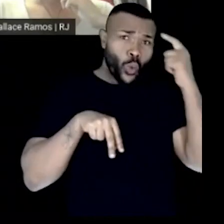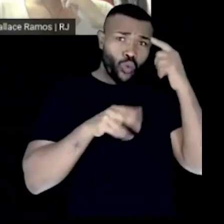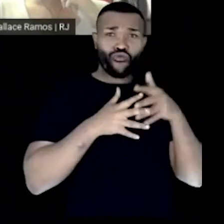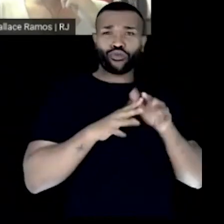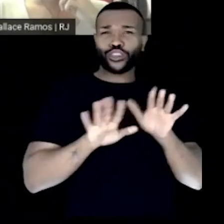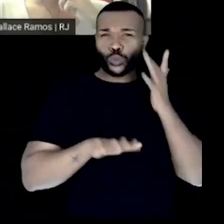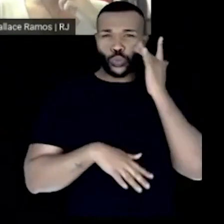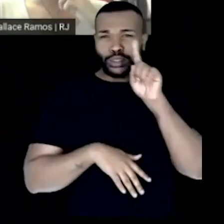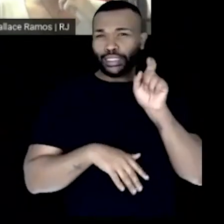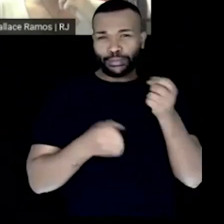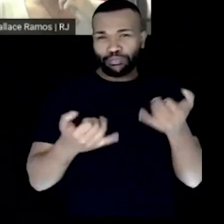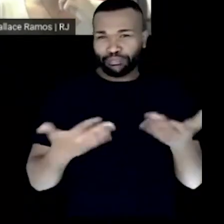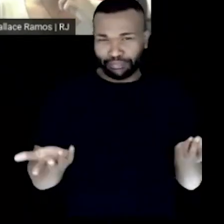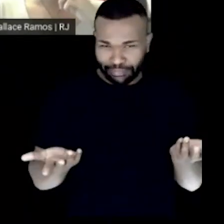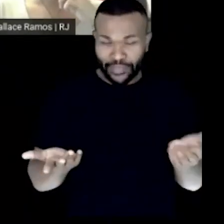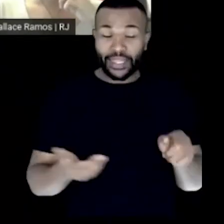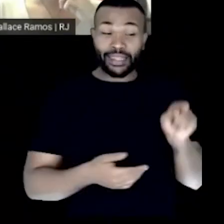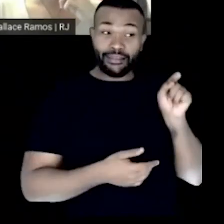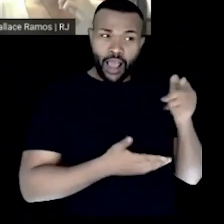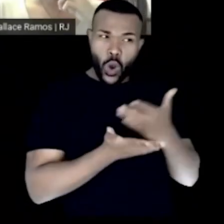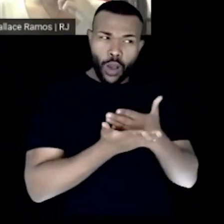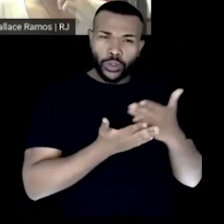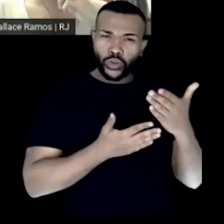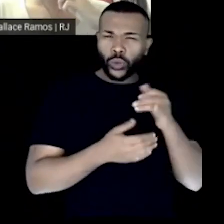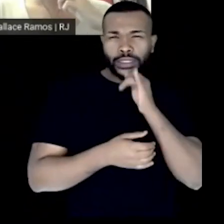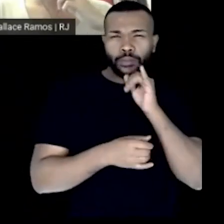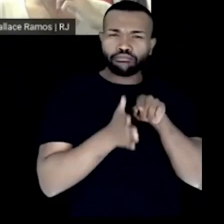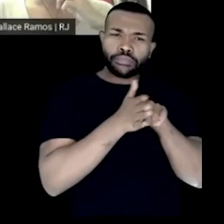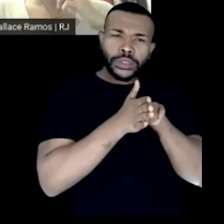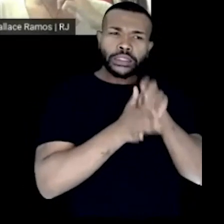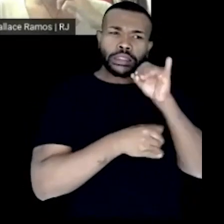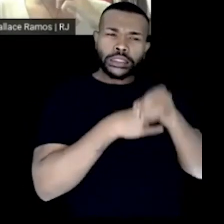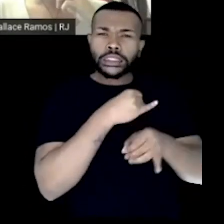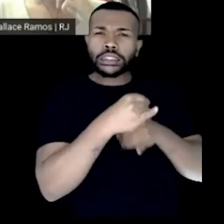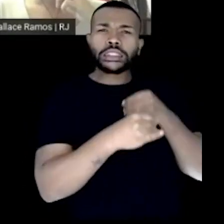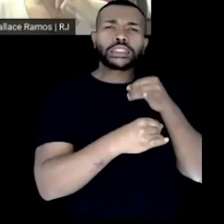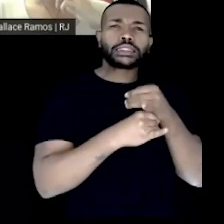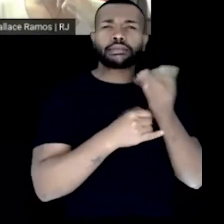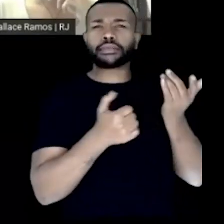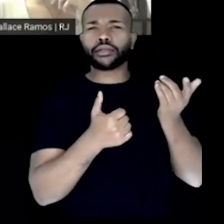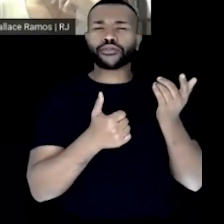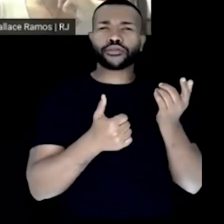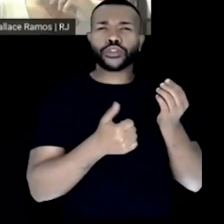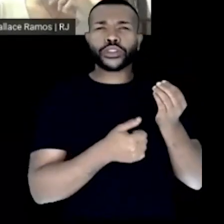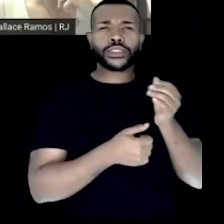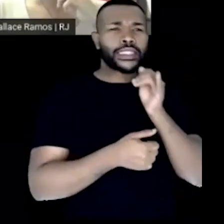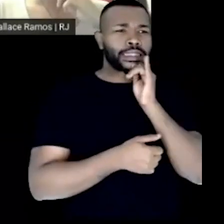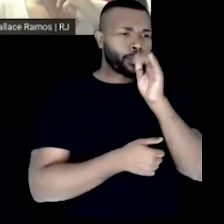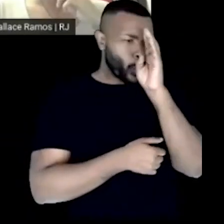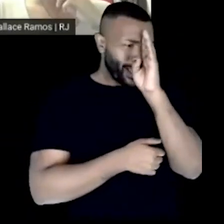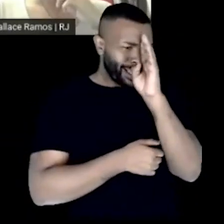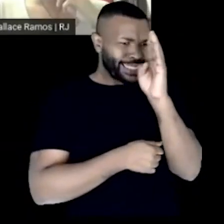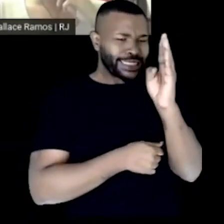é confusa, não sei bem. Era, ela começou a olhar na internet as possibilidades